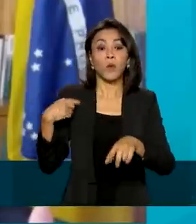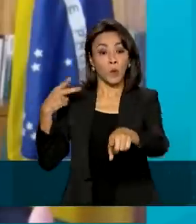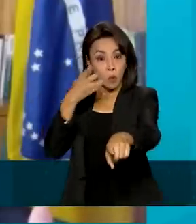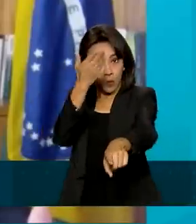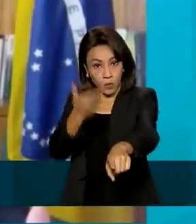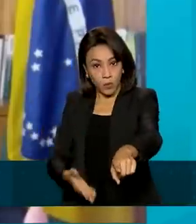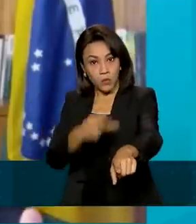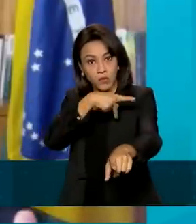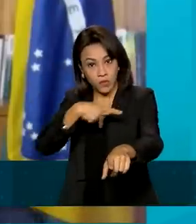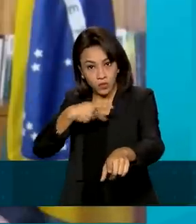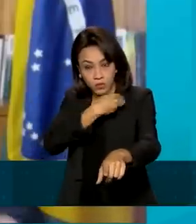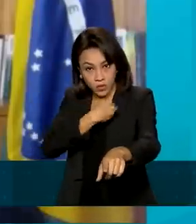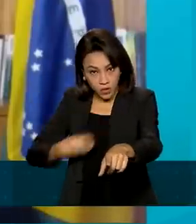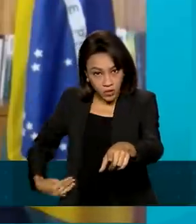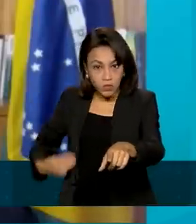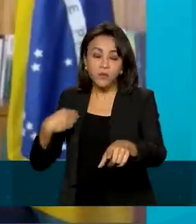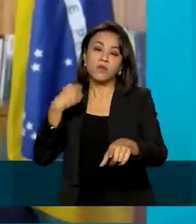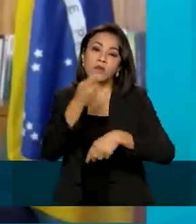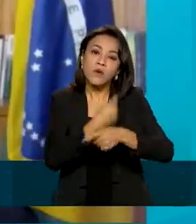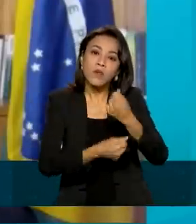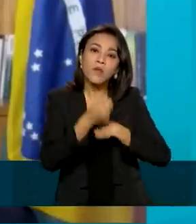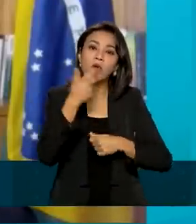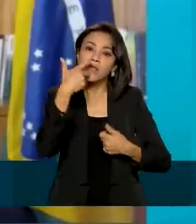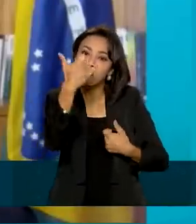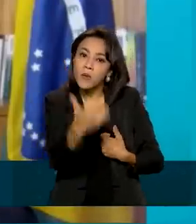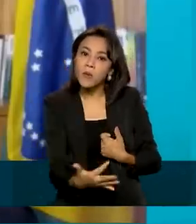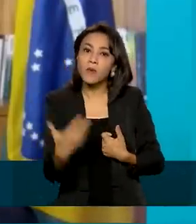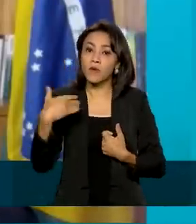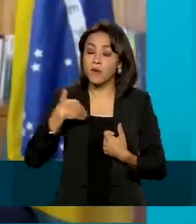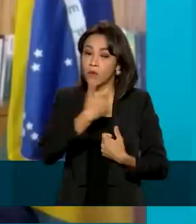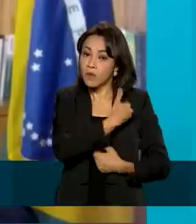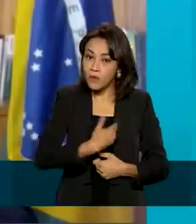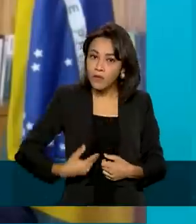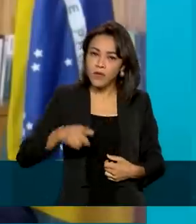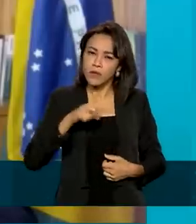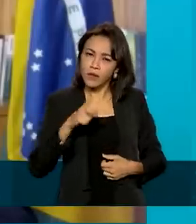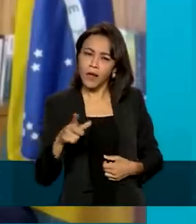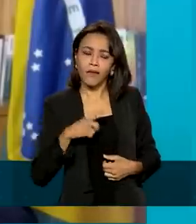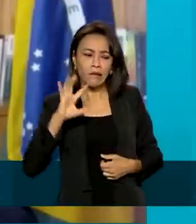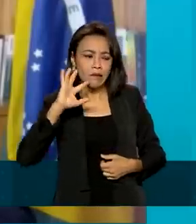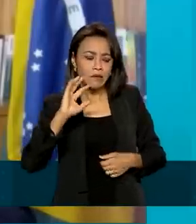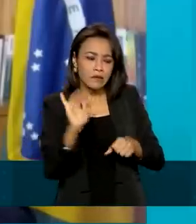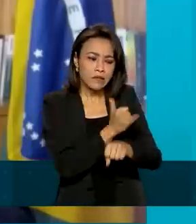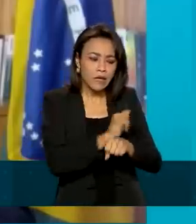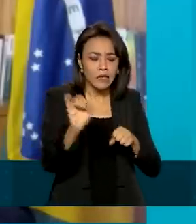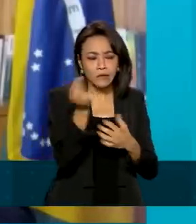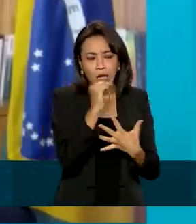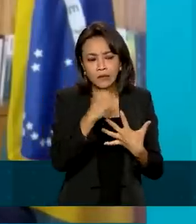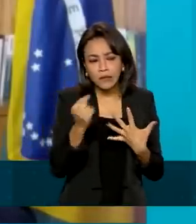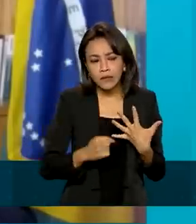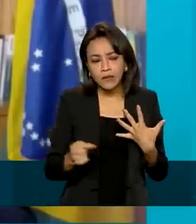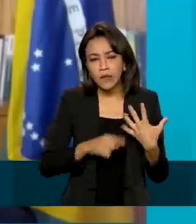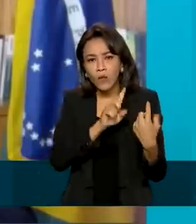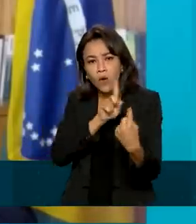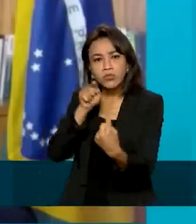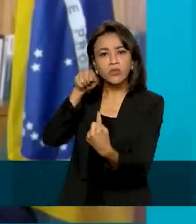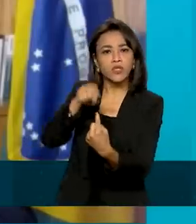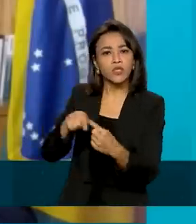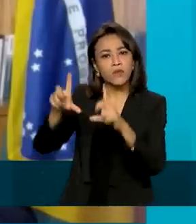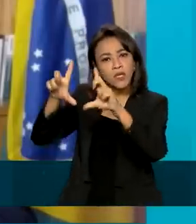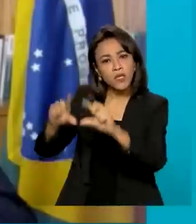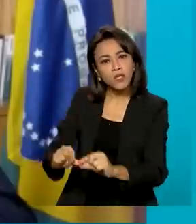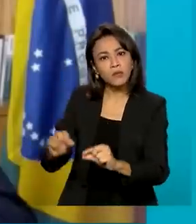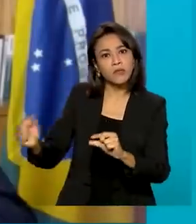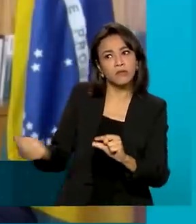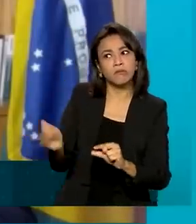Economia afirmou que o governo vem adotando uma série de medidas para controlar a alta dos preços no Brasil. Zeramos